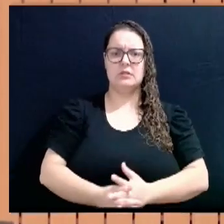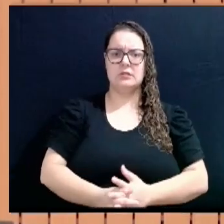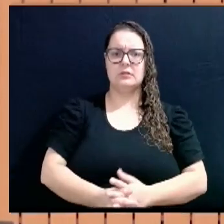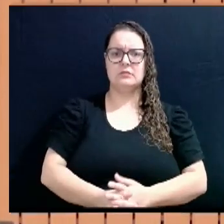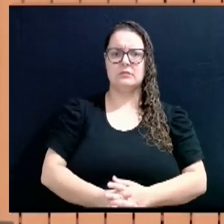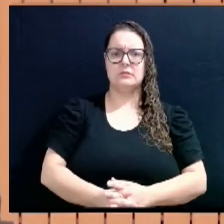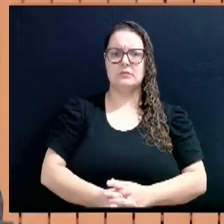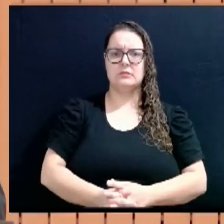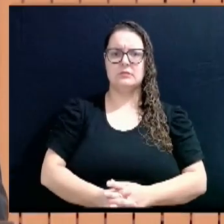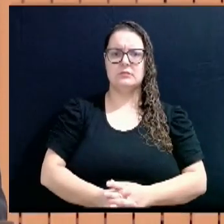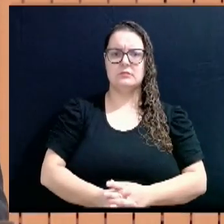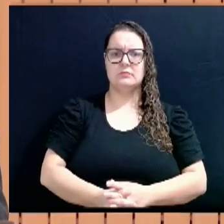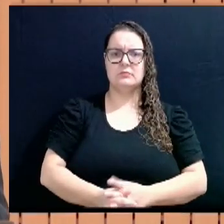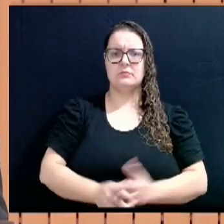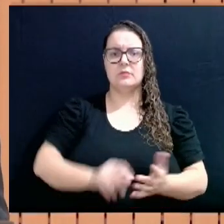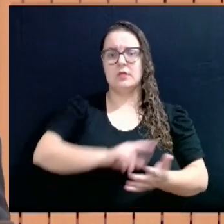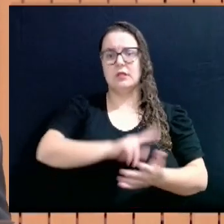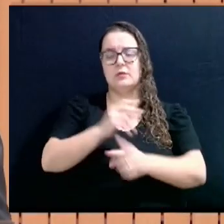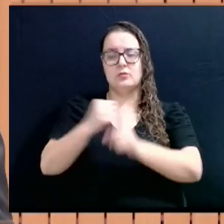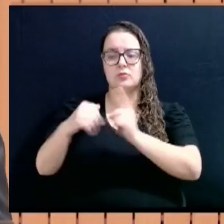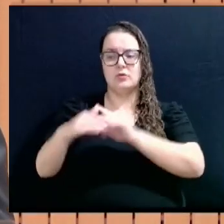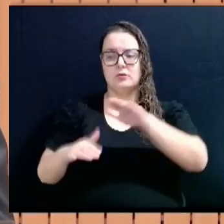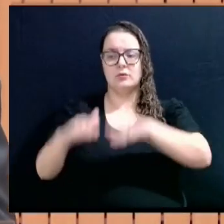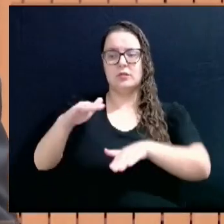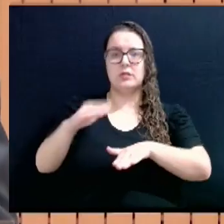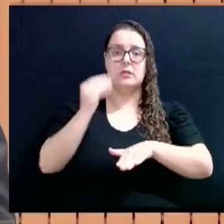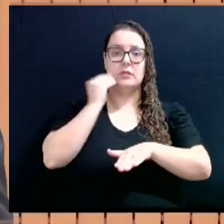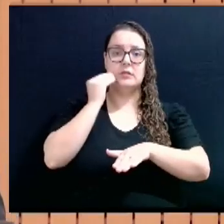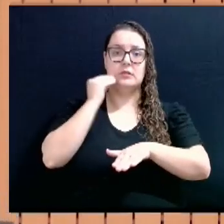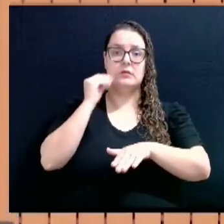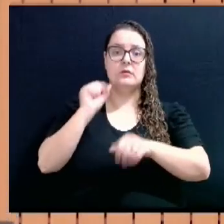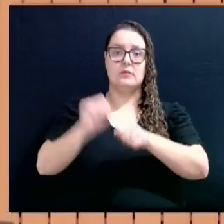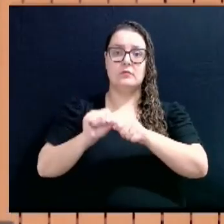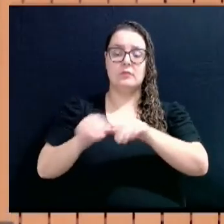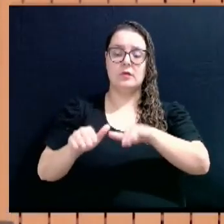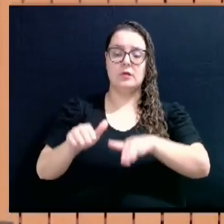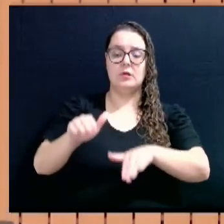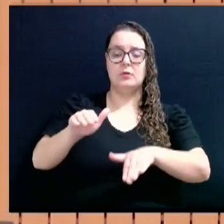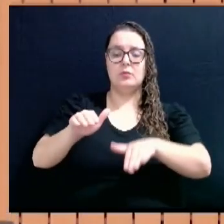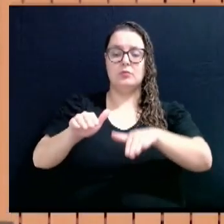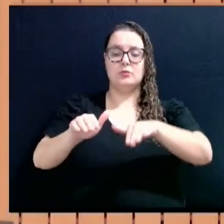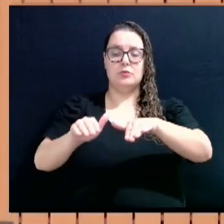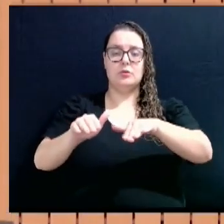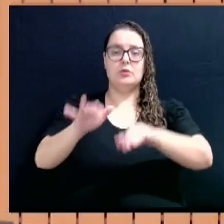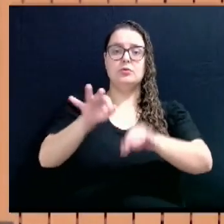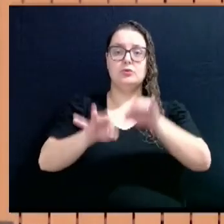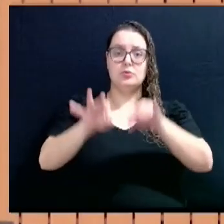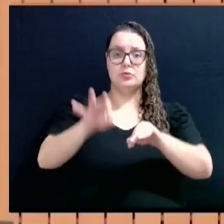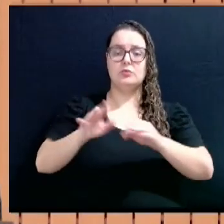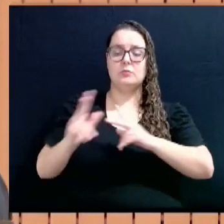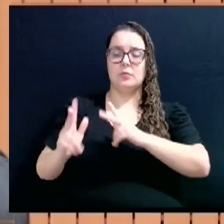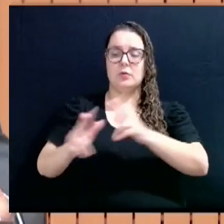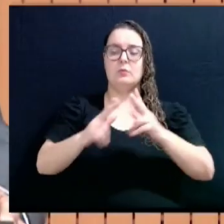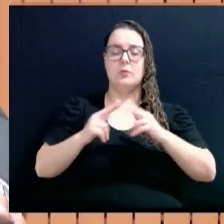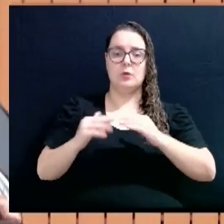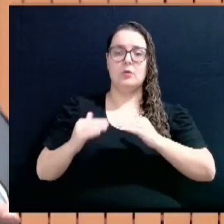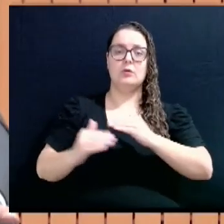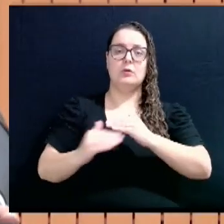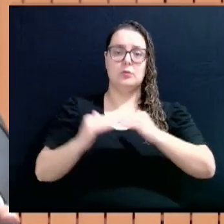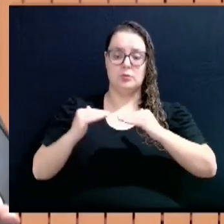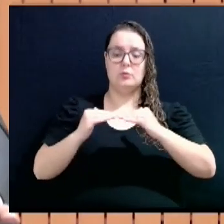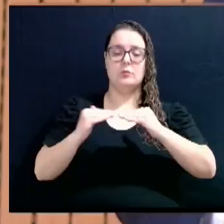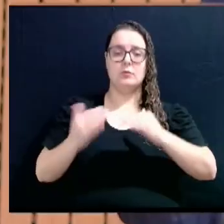entre os desiguais, tentar fazer com que seja feita justiça e igualdade, no mínimo, entre aqueles que